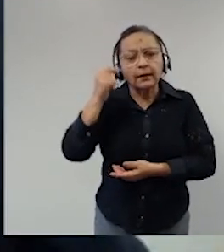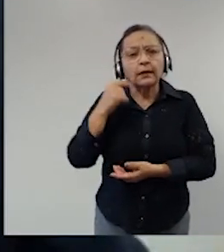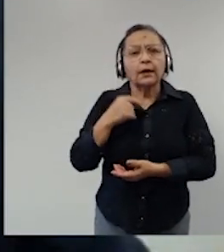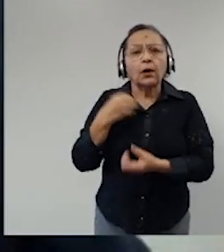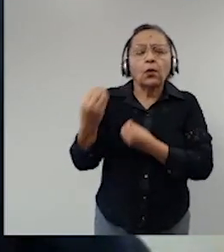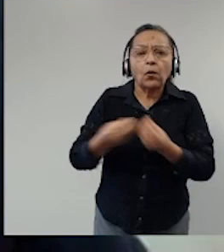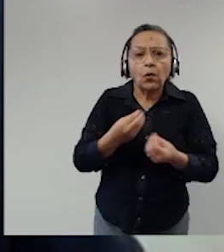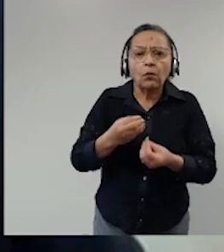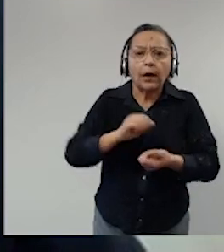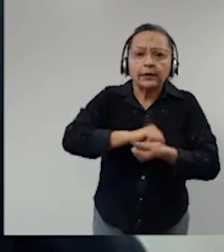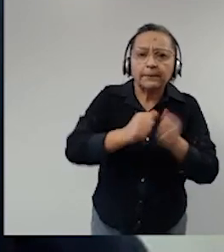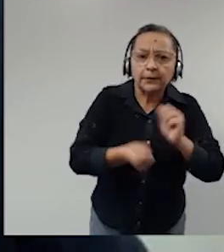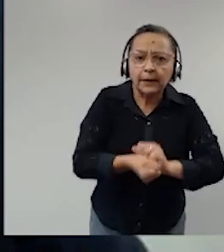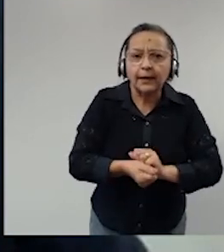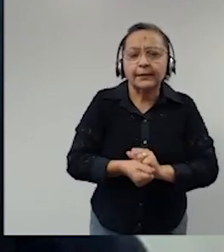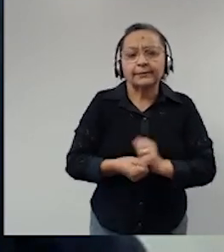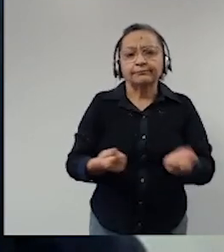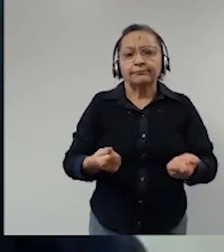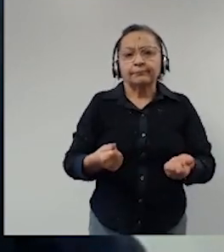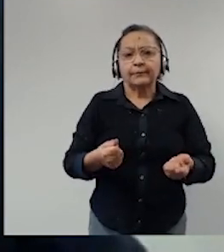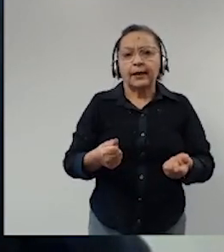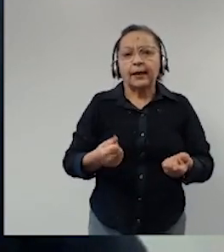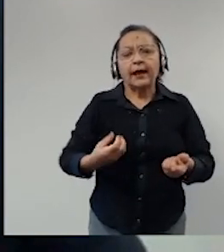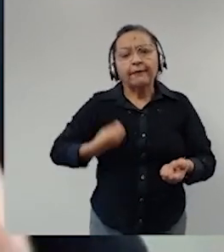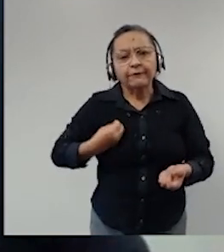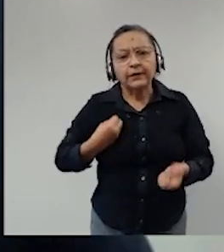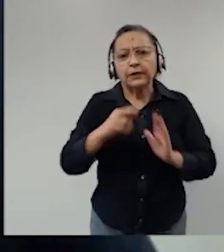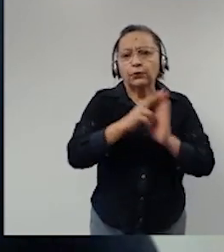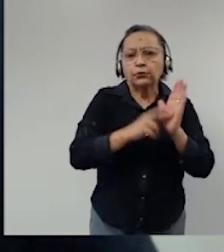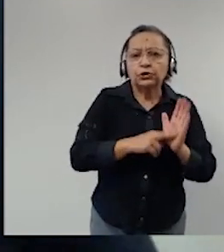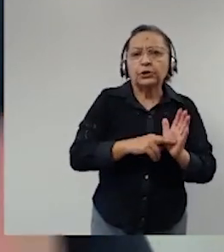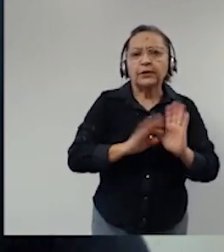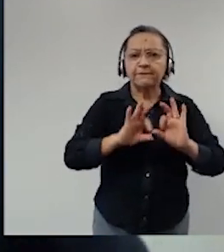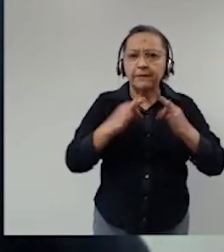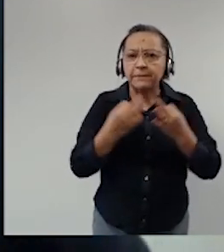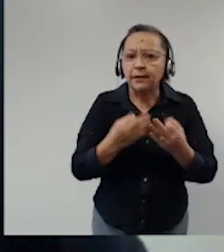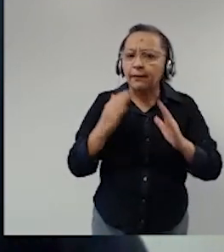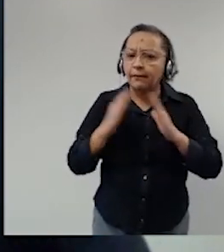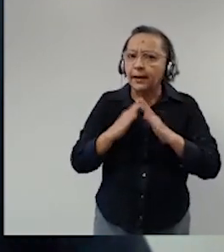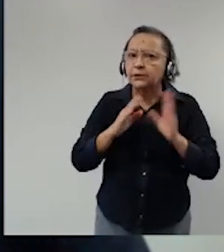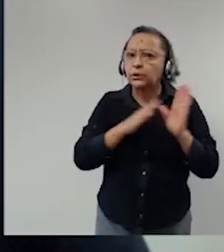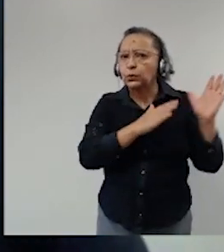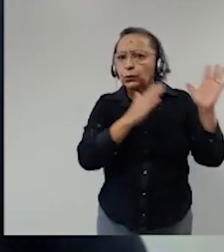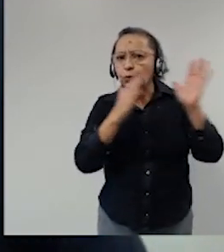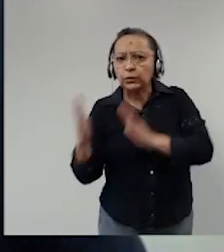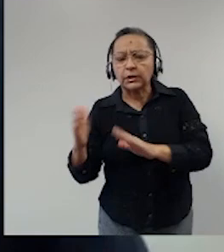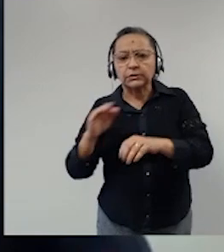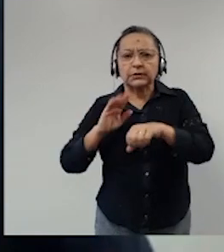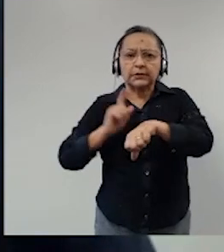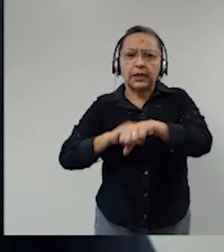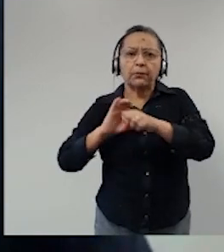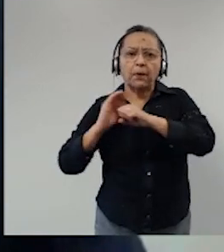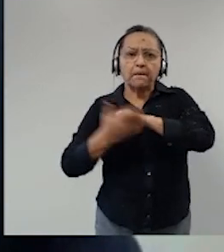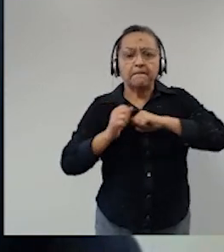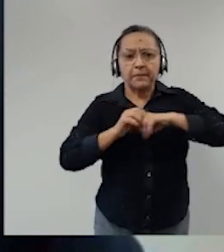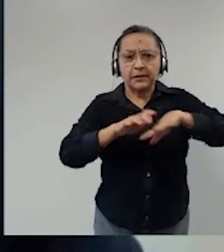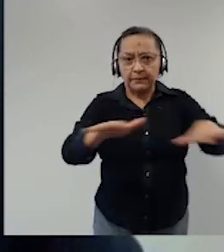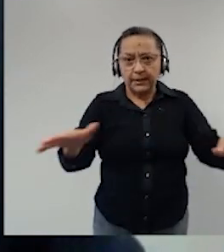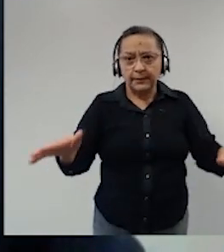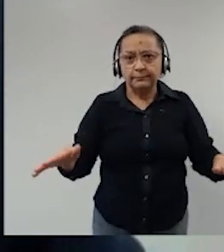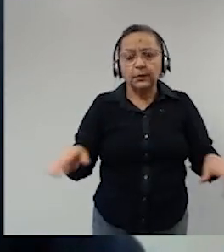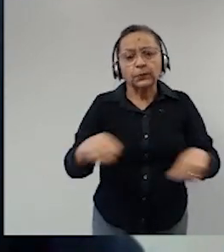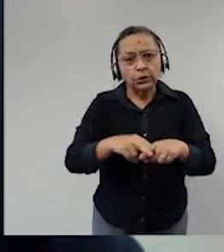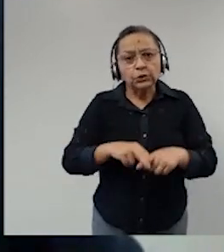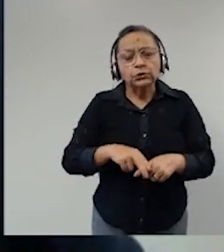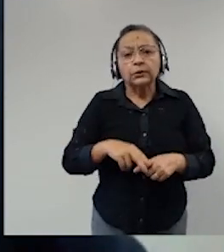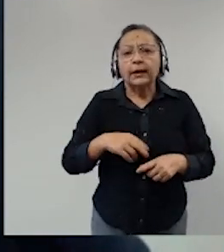uma sociedade liberal, é que haverá condição de aceitação dessa necessidade, dessa